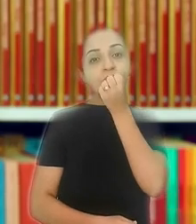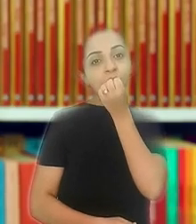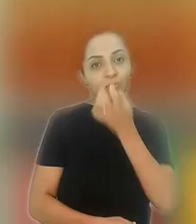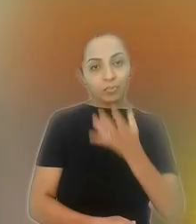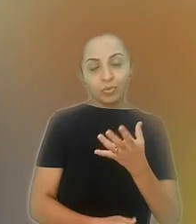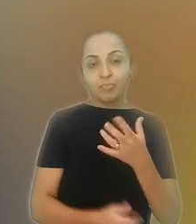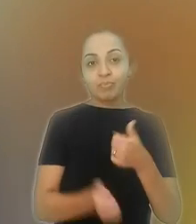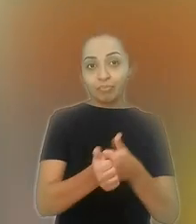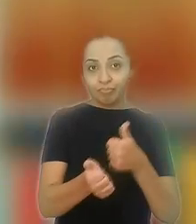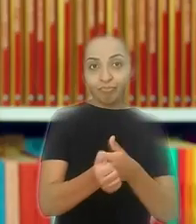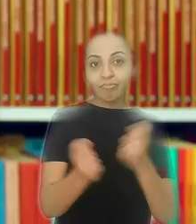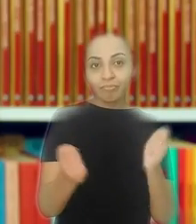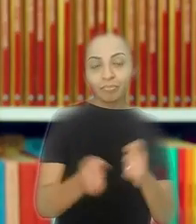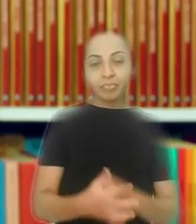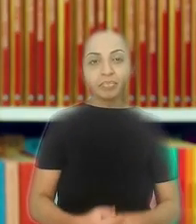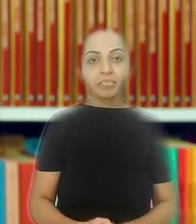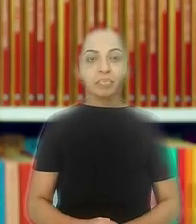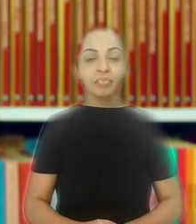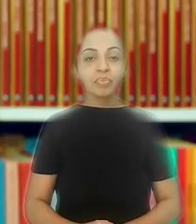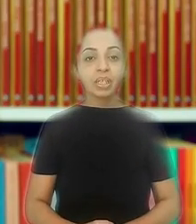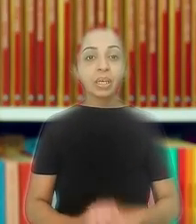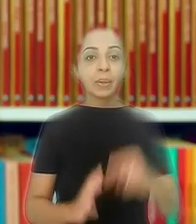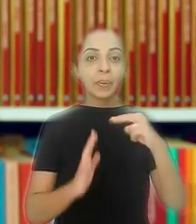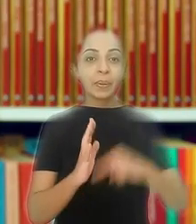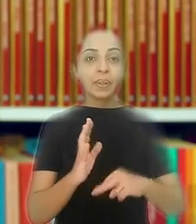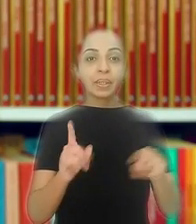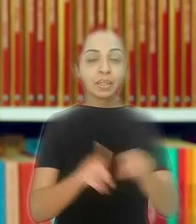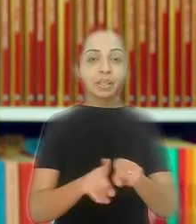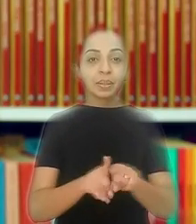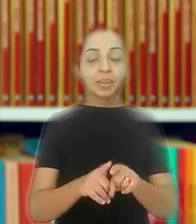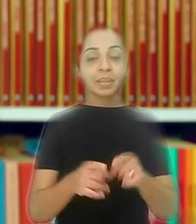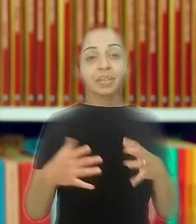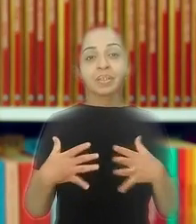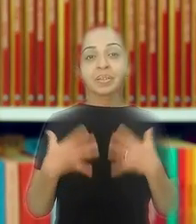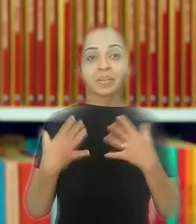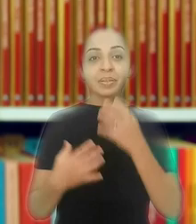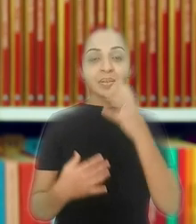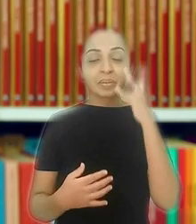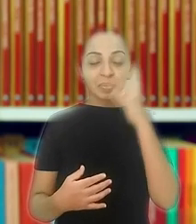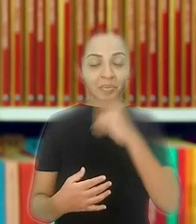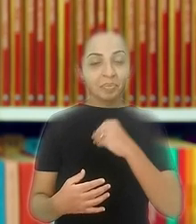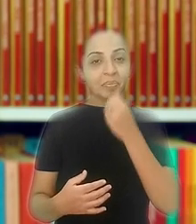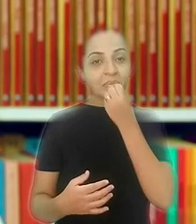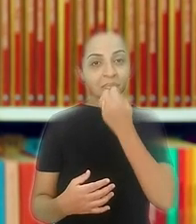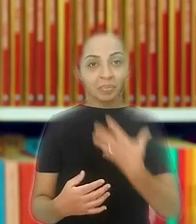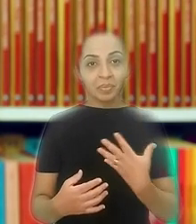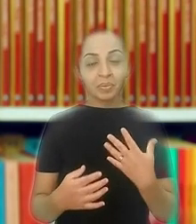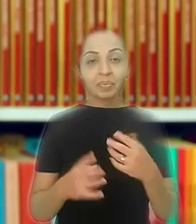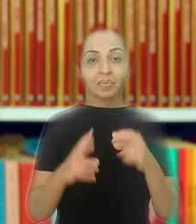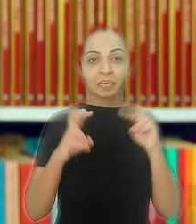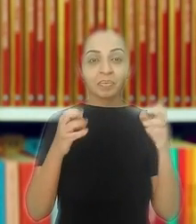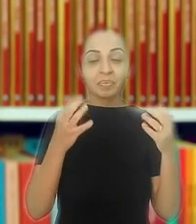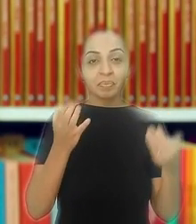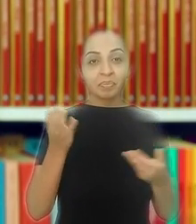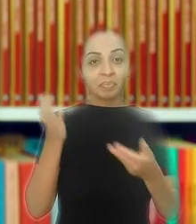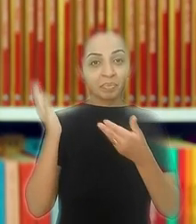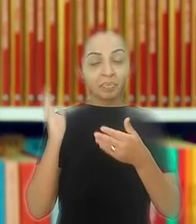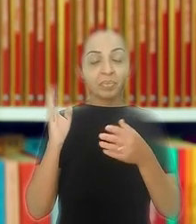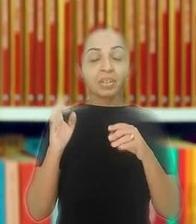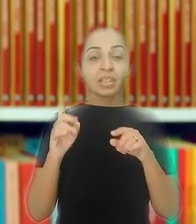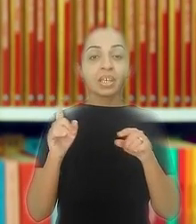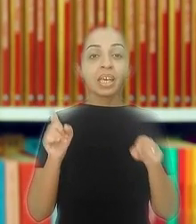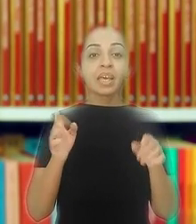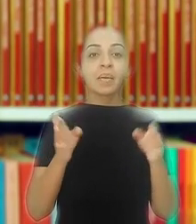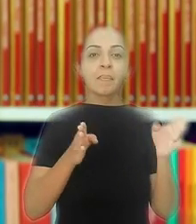acompanha E aí também eu li essa belíssima surpresa de um livro da Nélida pion lançado na época